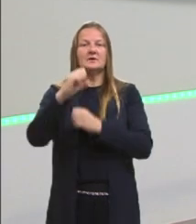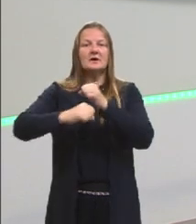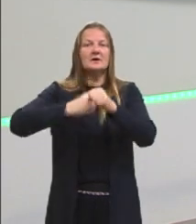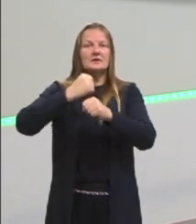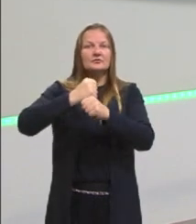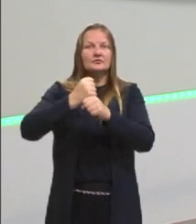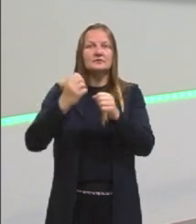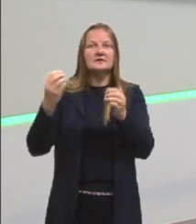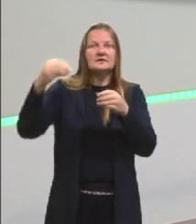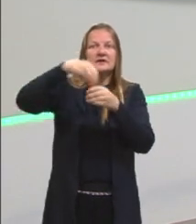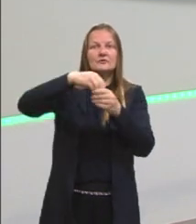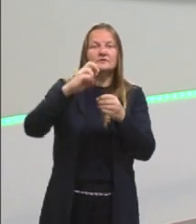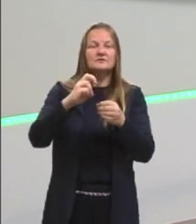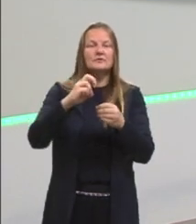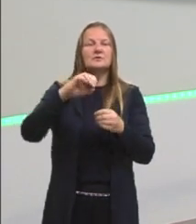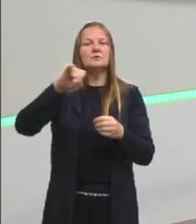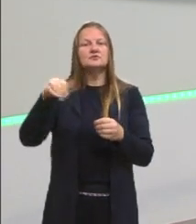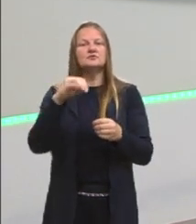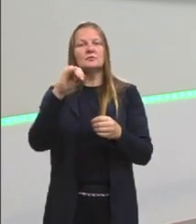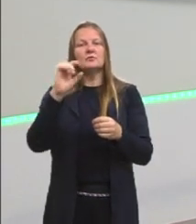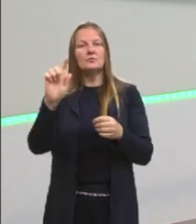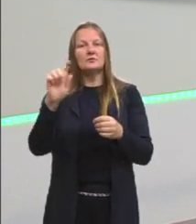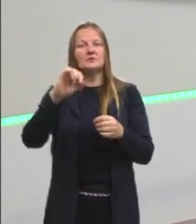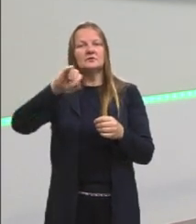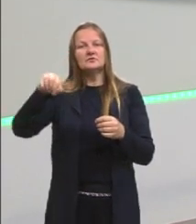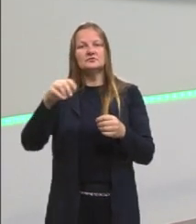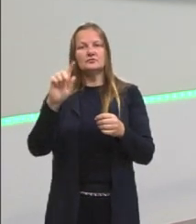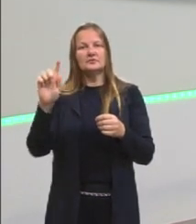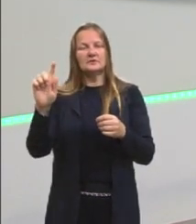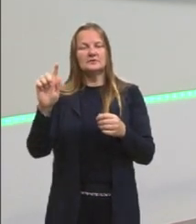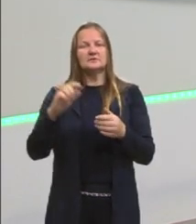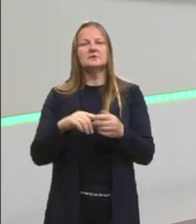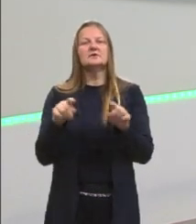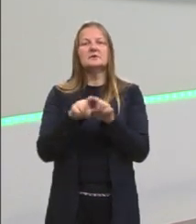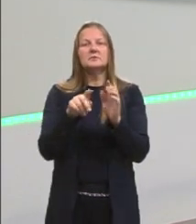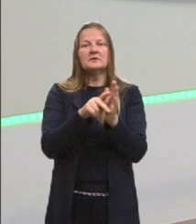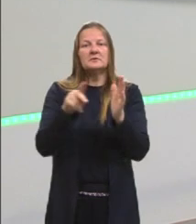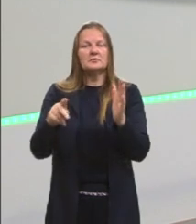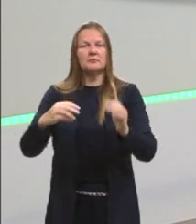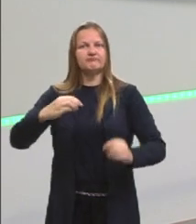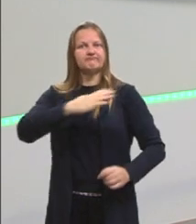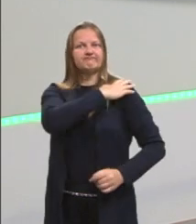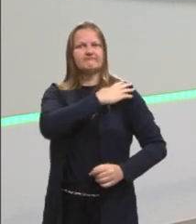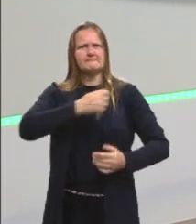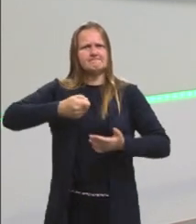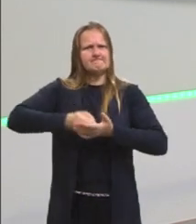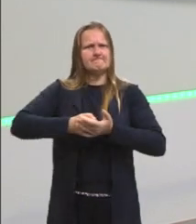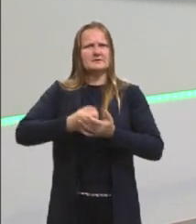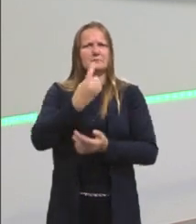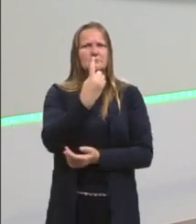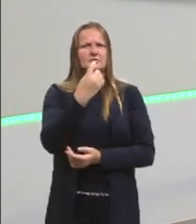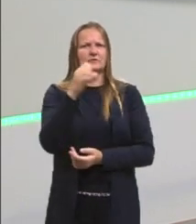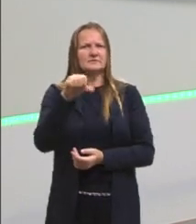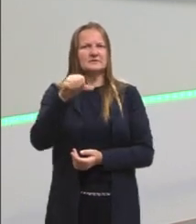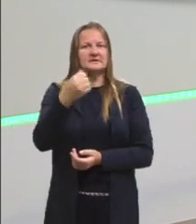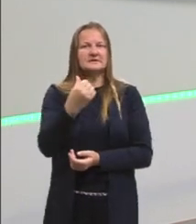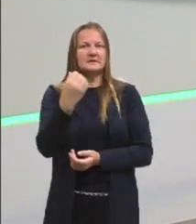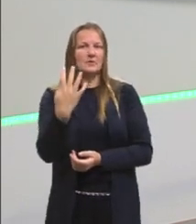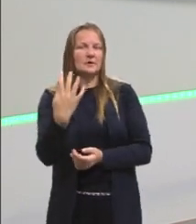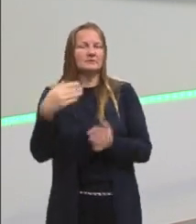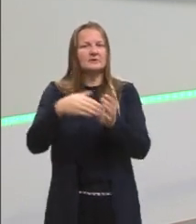depois tem o período João Goulart que vai acontecer nesse período o período militar né de 64 a 85